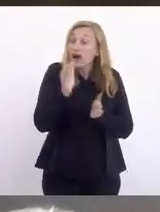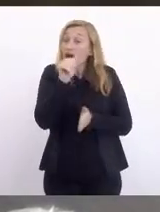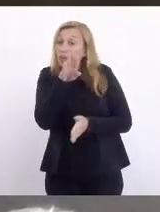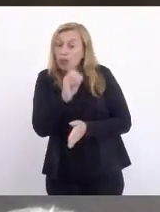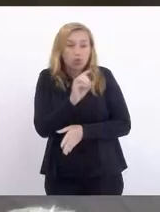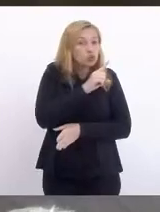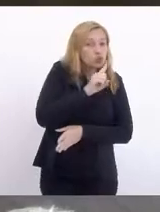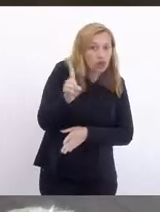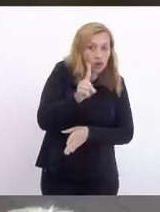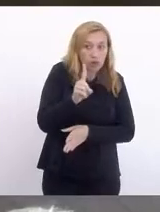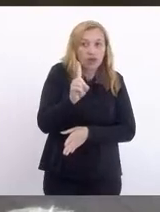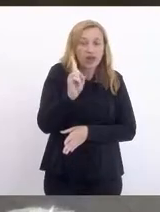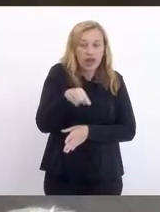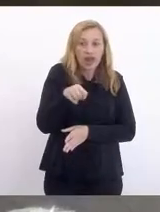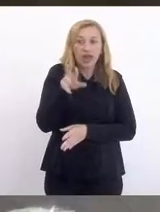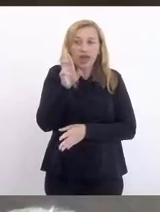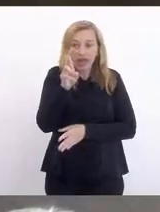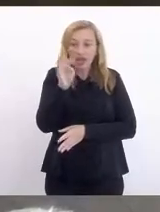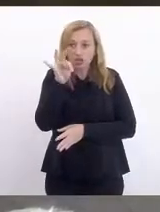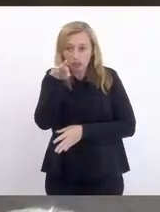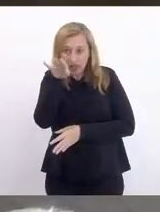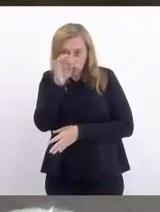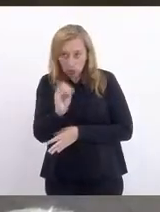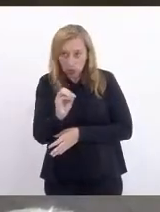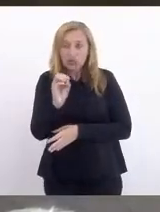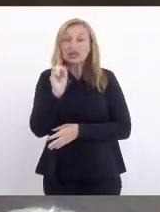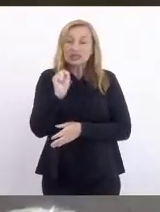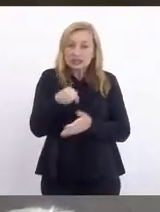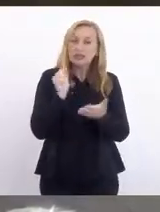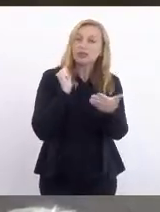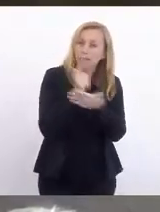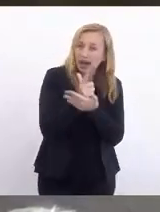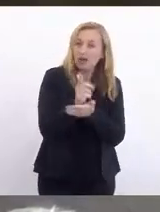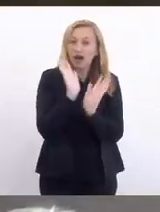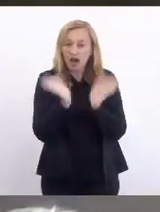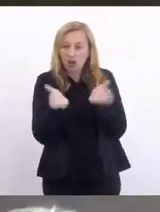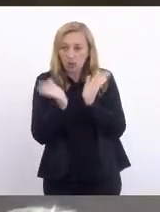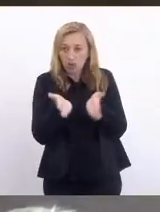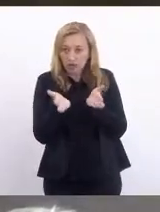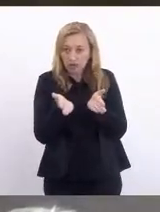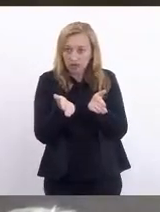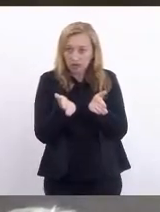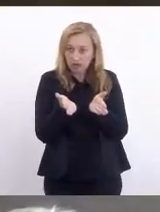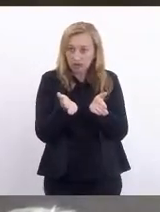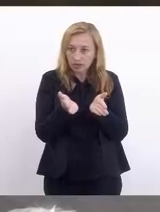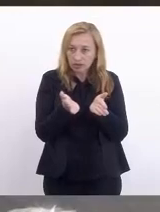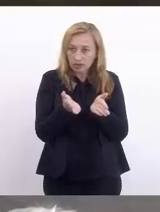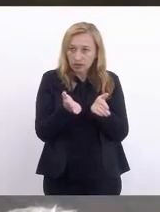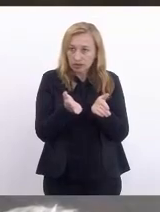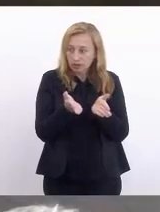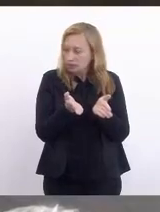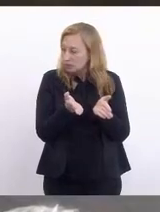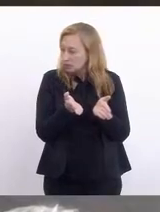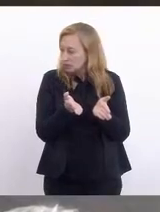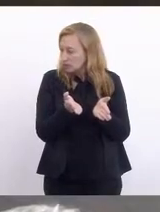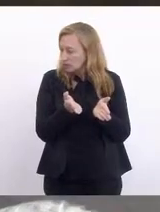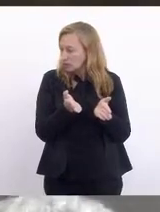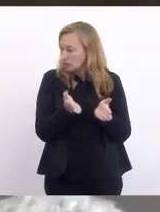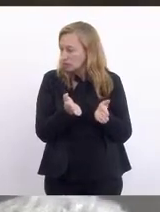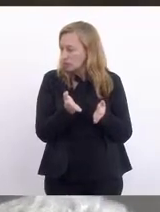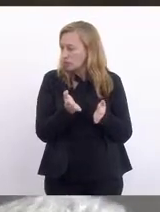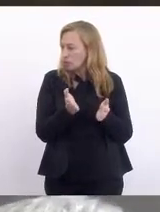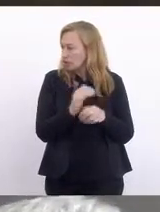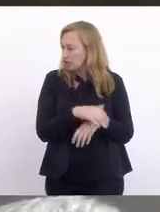o abono ou não o abono é remuneratório e ele vai ser pago agora em conta Marcelo mais uma vez ressaltar a importância dos